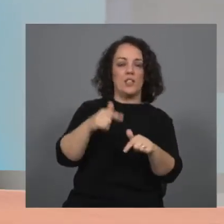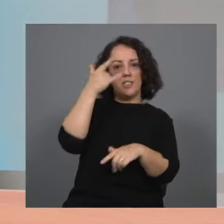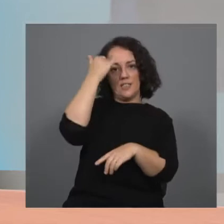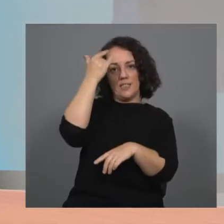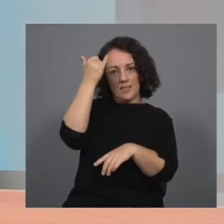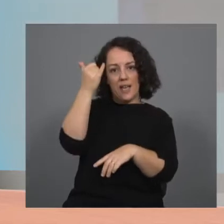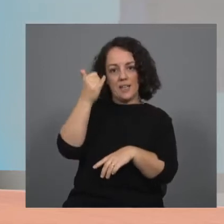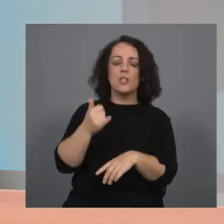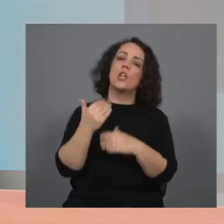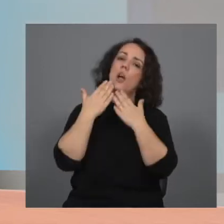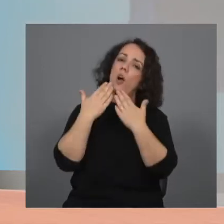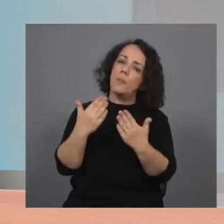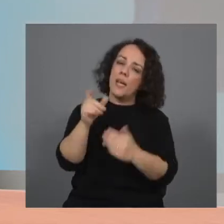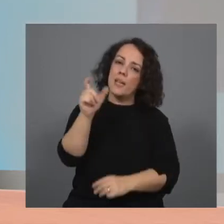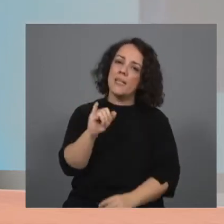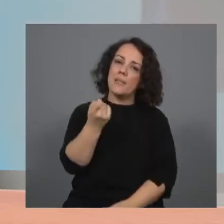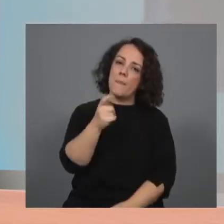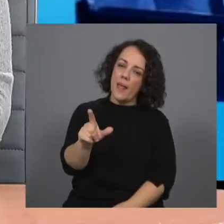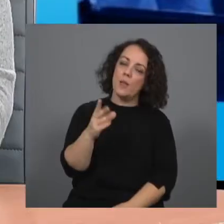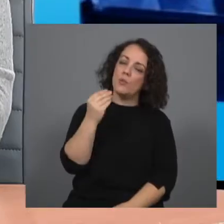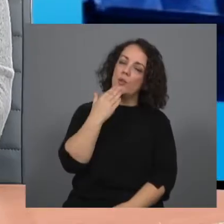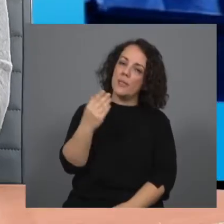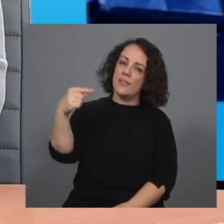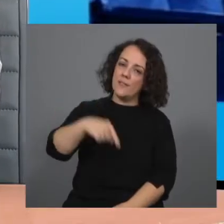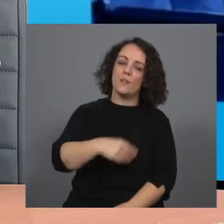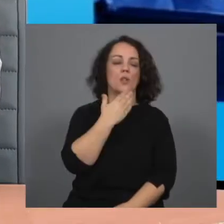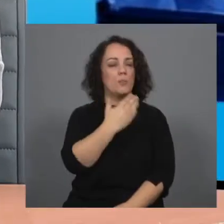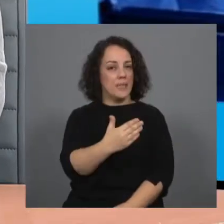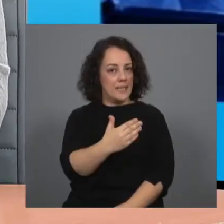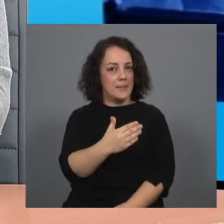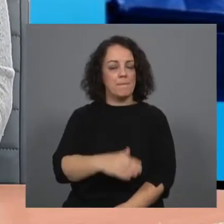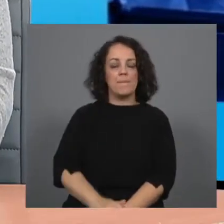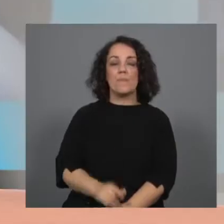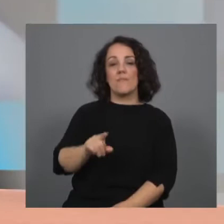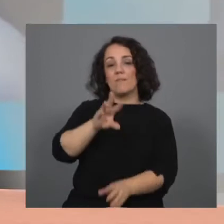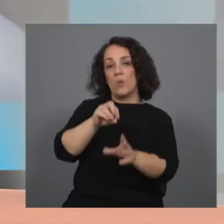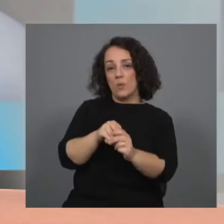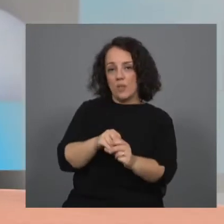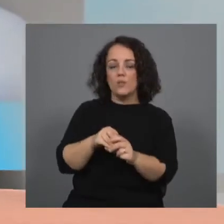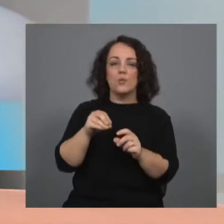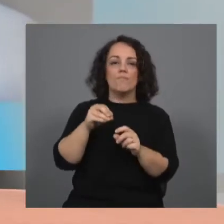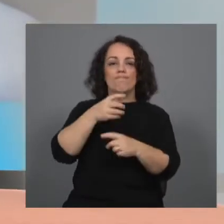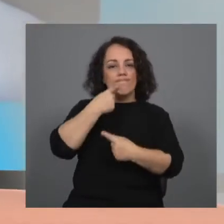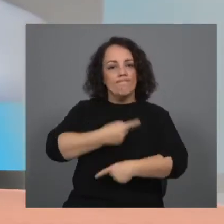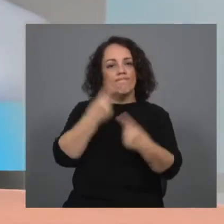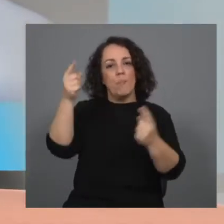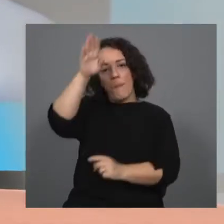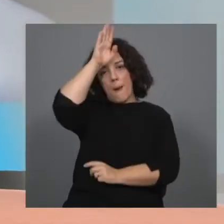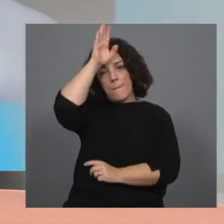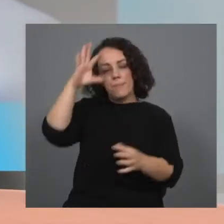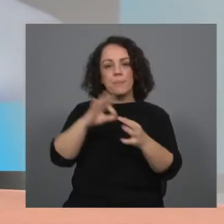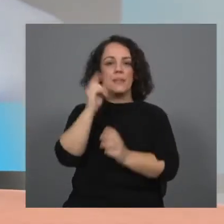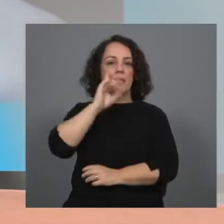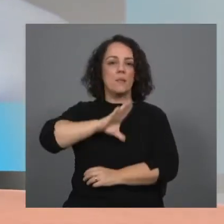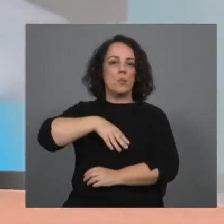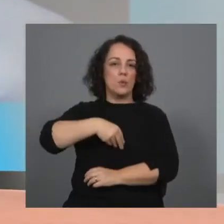iniciativas. Agradeço, Isabel Figueiredo, por ter estado aqui no programa Eclésia, no contexto da apresentação da mensagem do Papa para o Dia